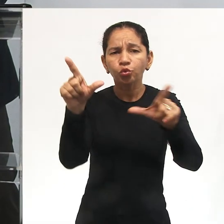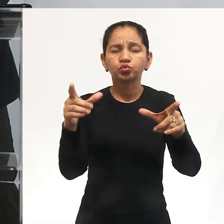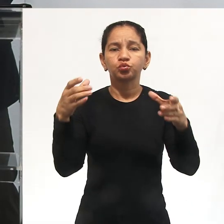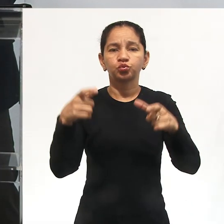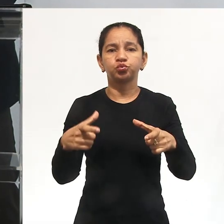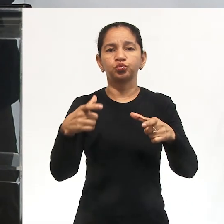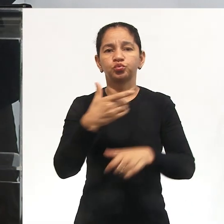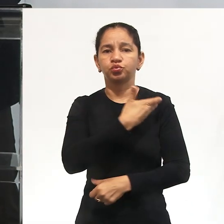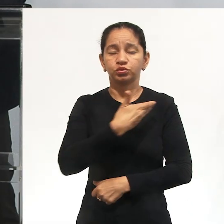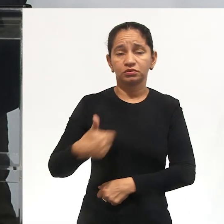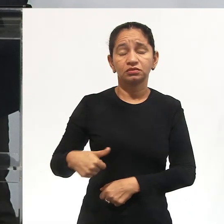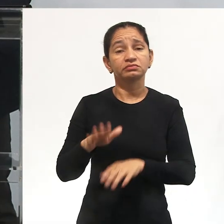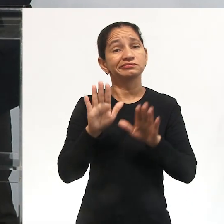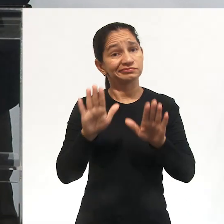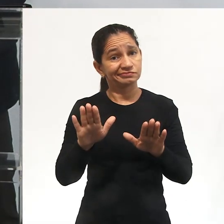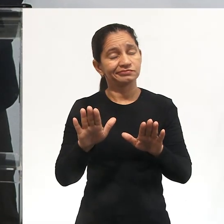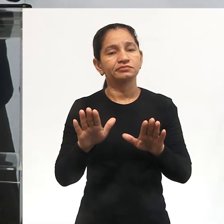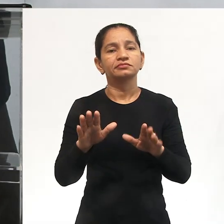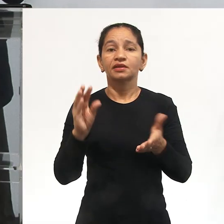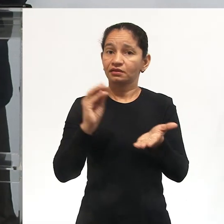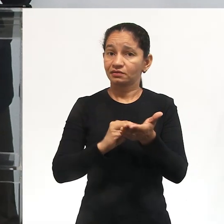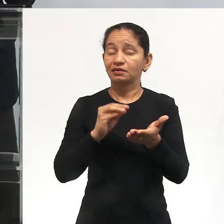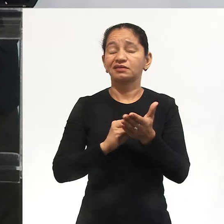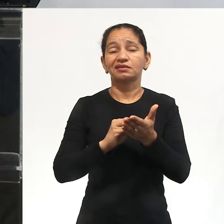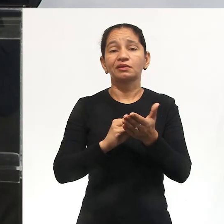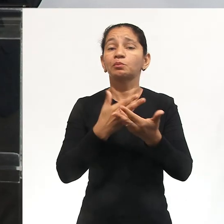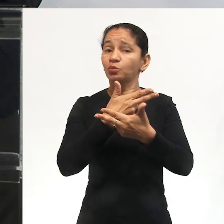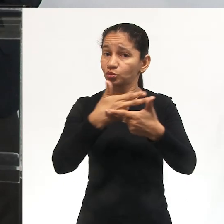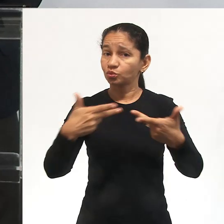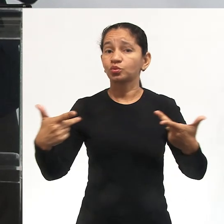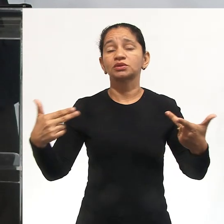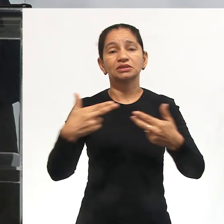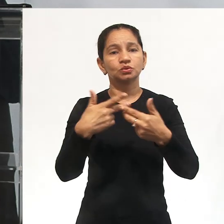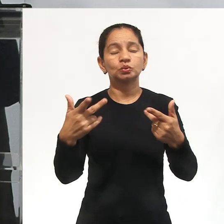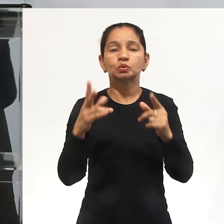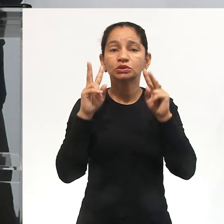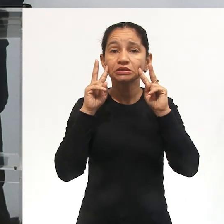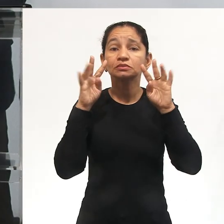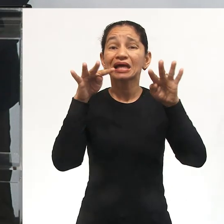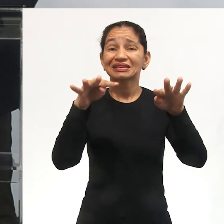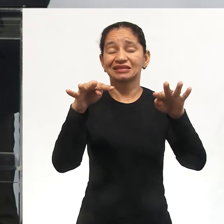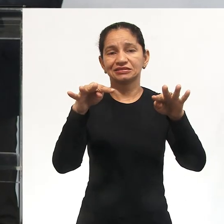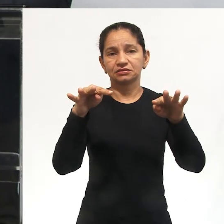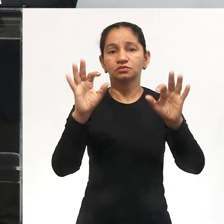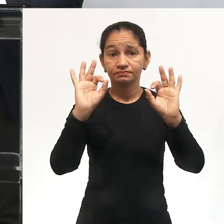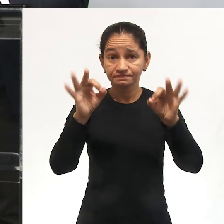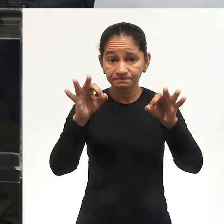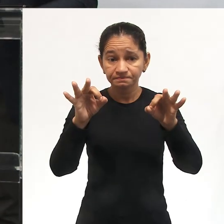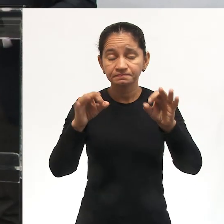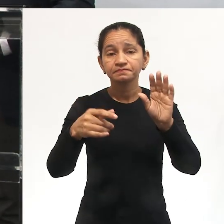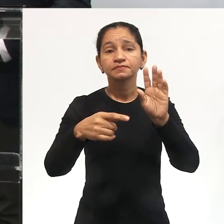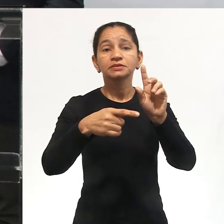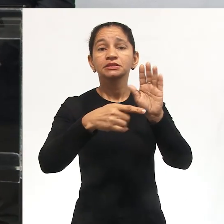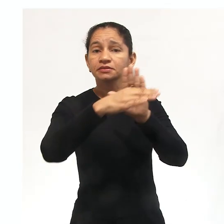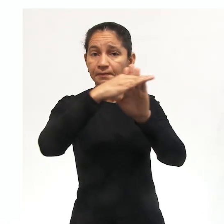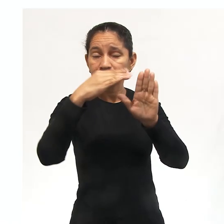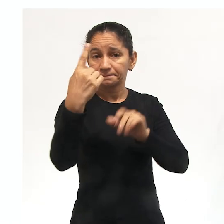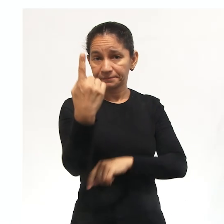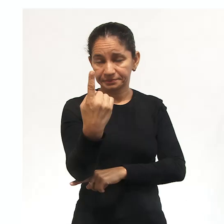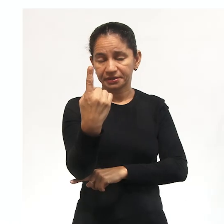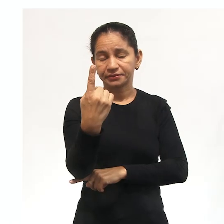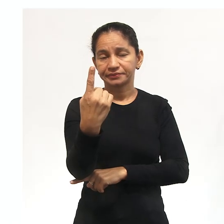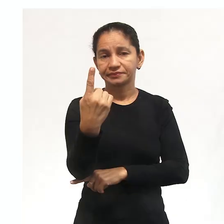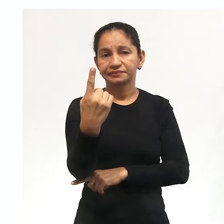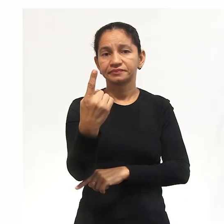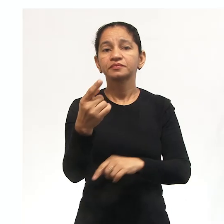a necessidade de se amoldar àquela ata disponível, não é isso? Então, todos esses cuidados transportados para